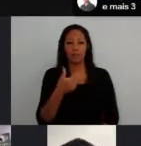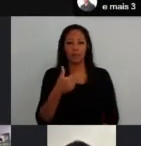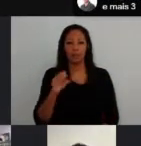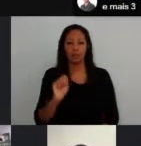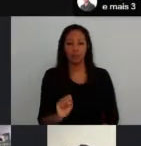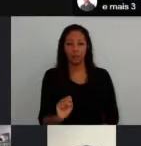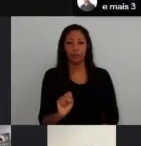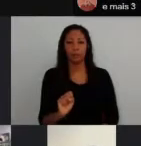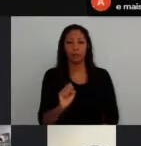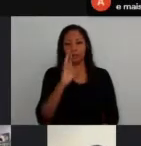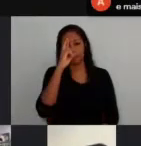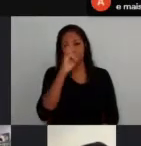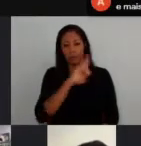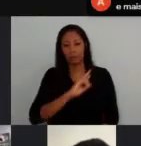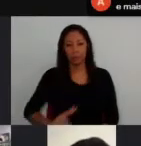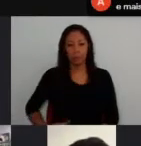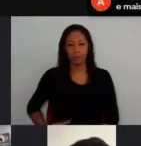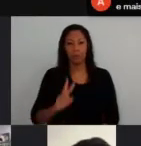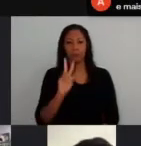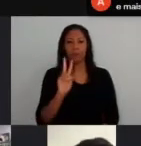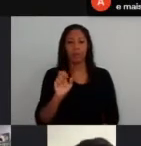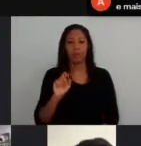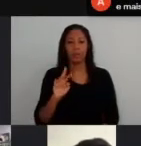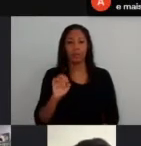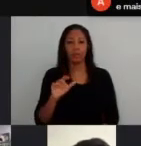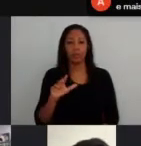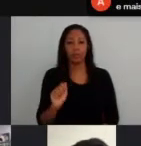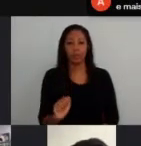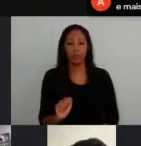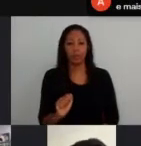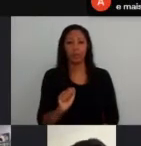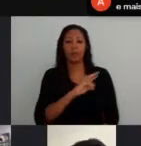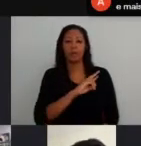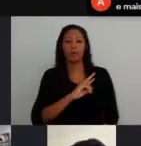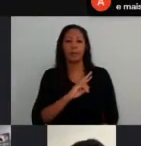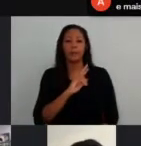Municipal, vereador Vandeu Maria de Oliveira. Parecer ao projeto de lei número